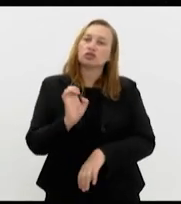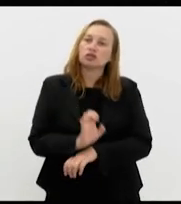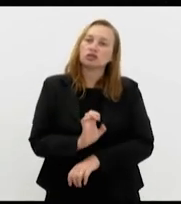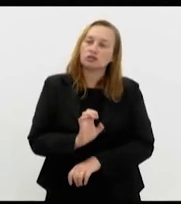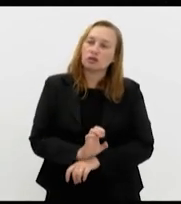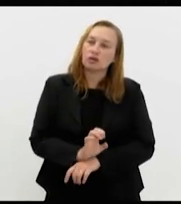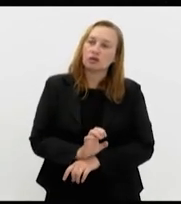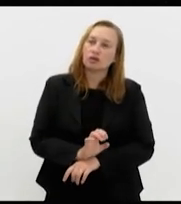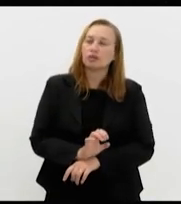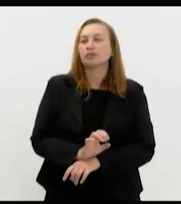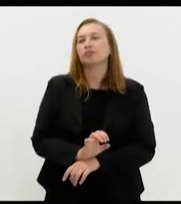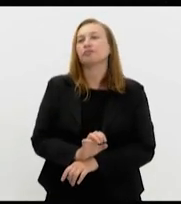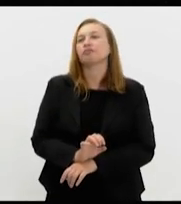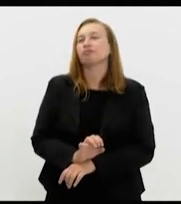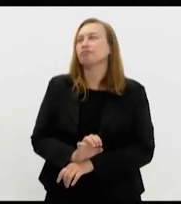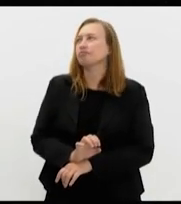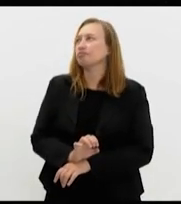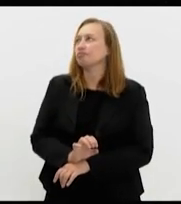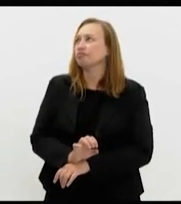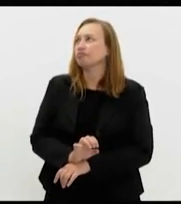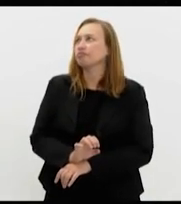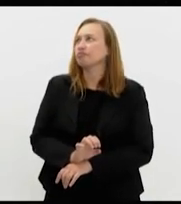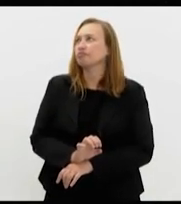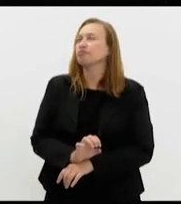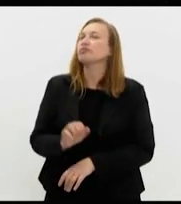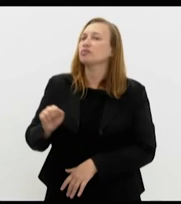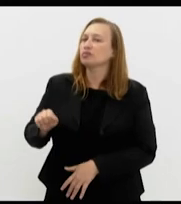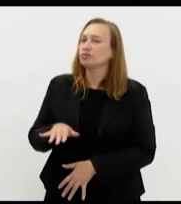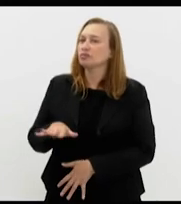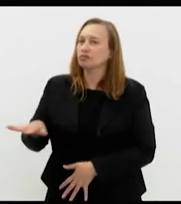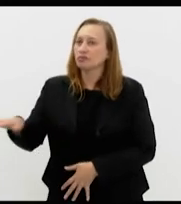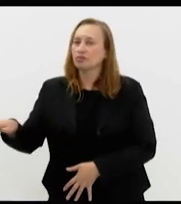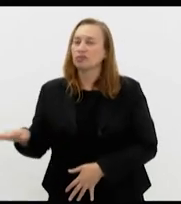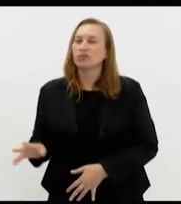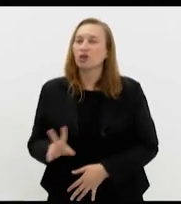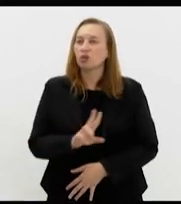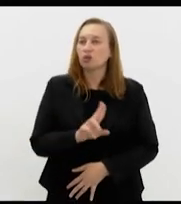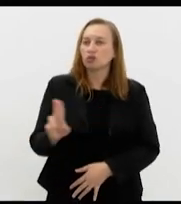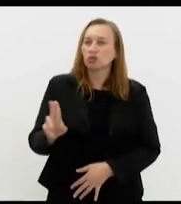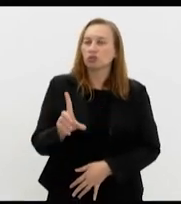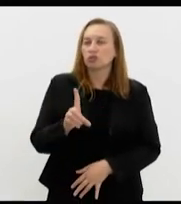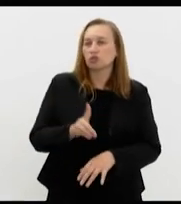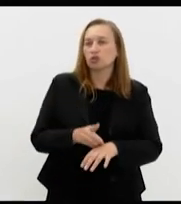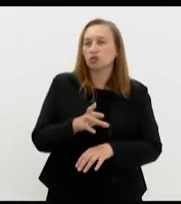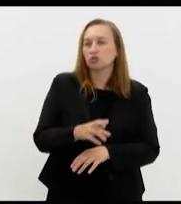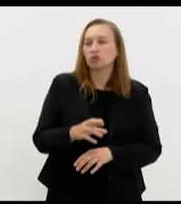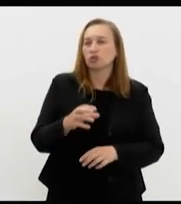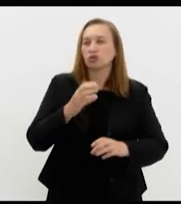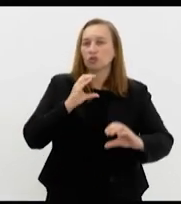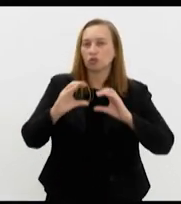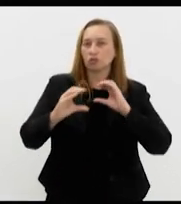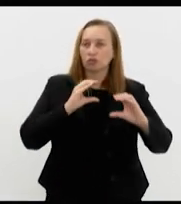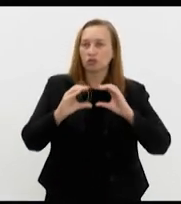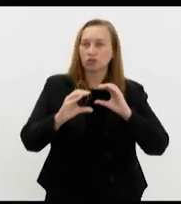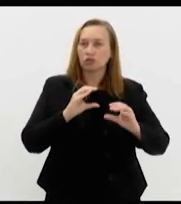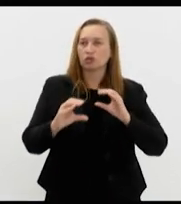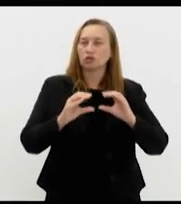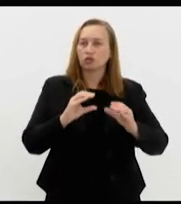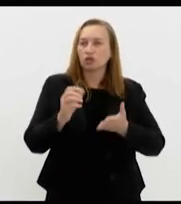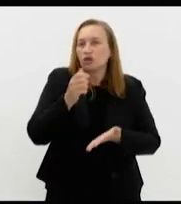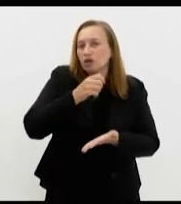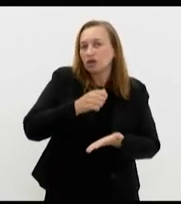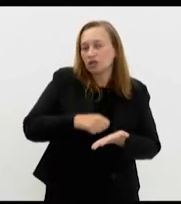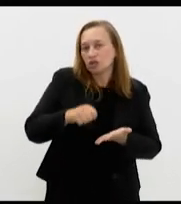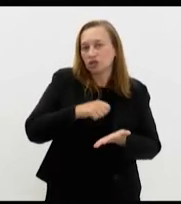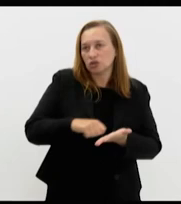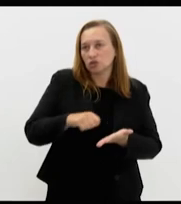22 de julho. Esse PL leva o nome do querido doutor em comunicação, escritor,